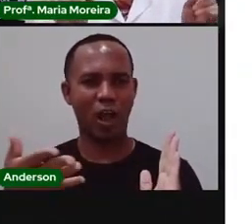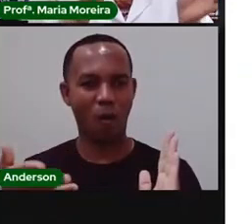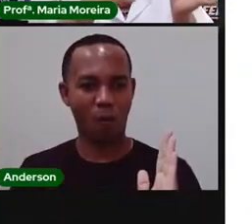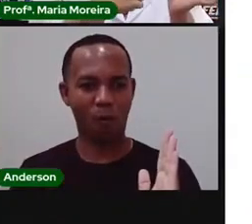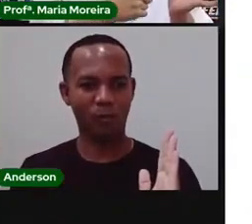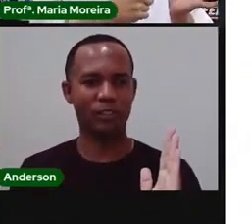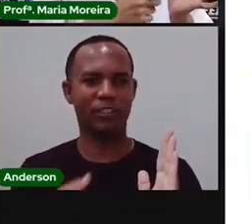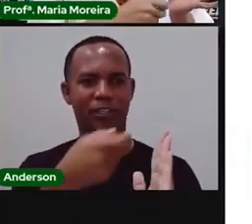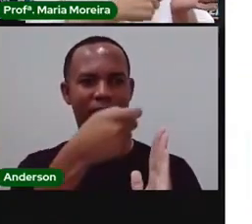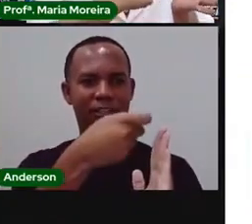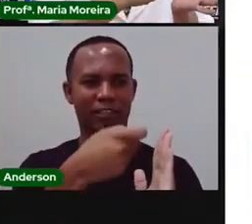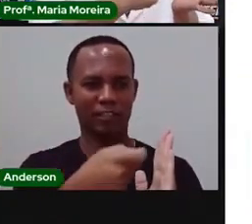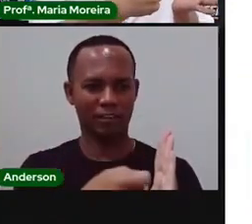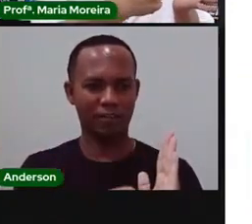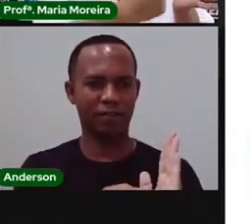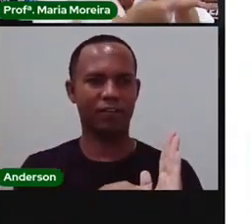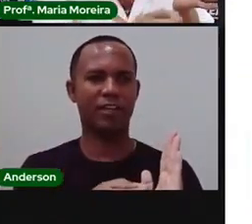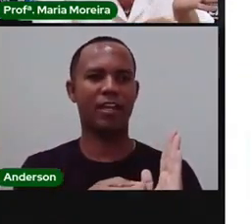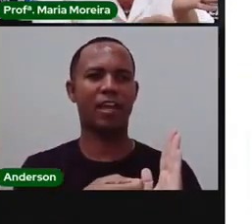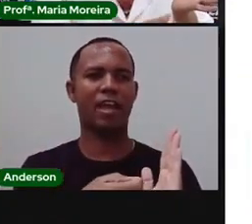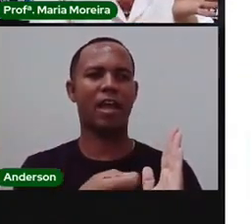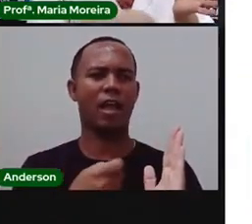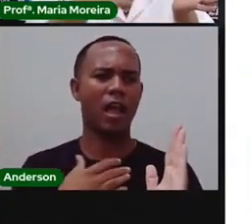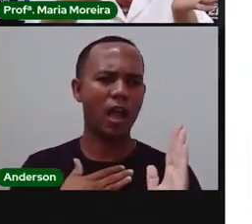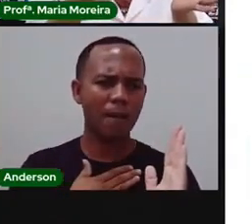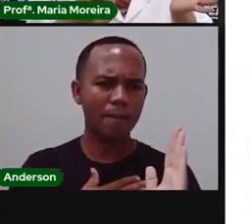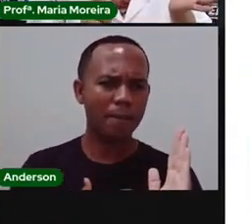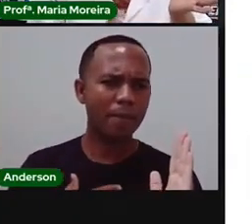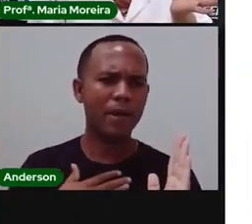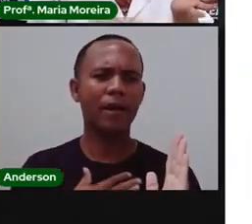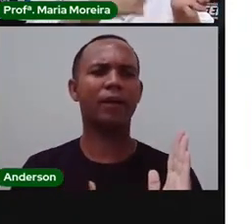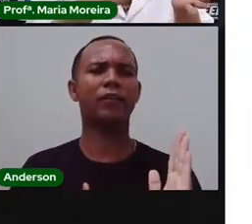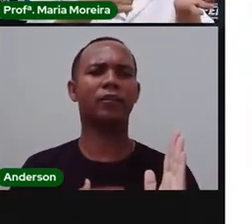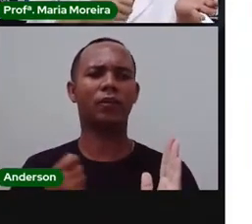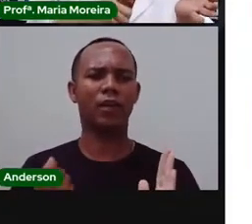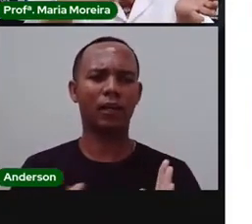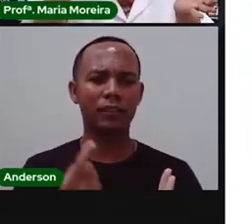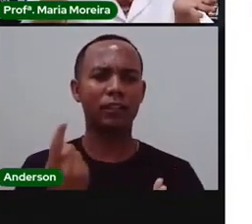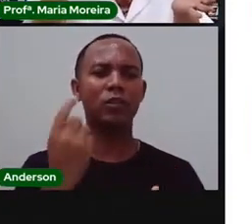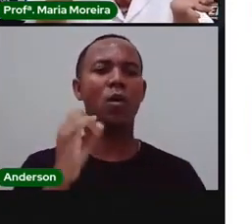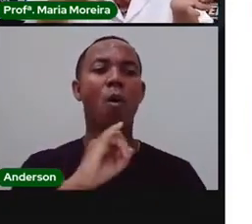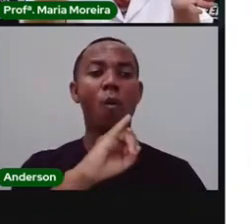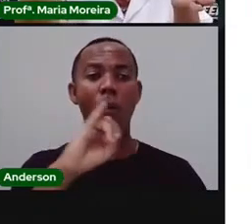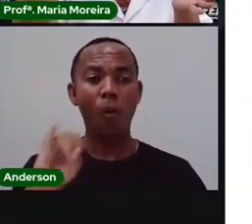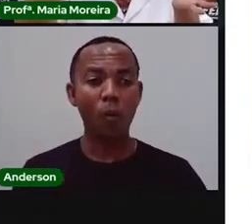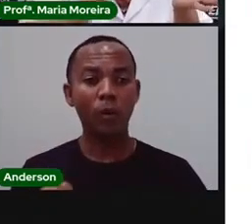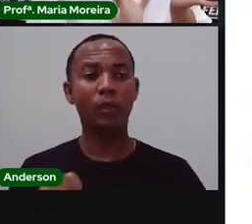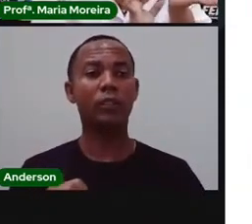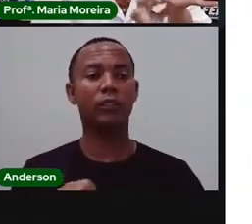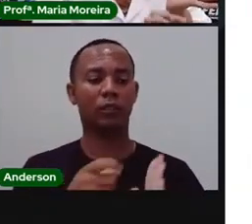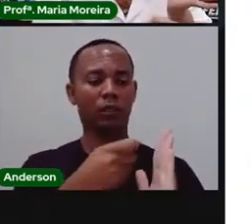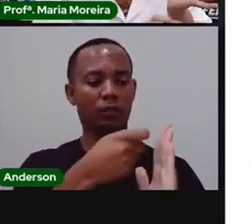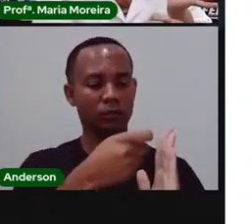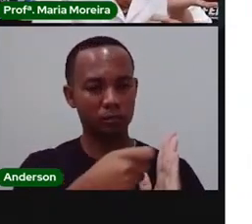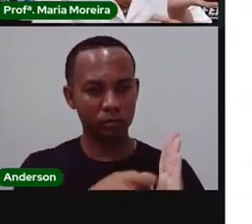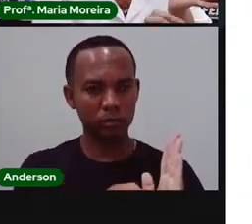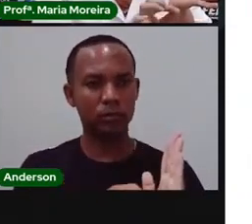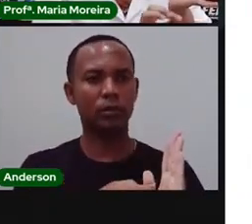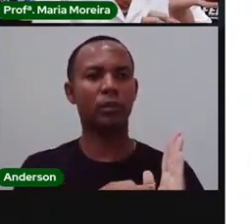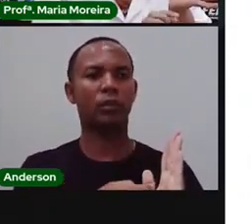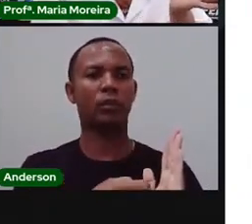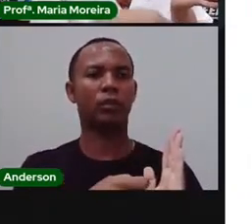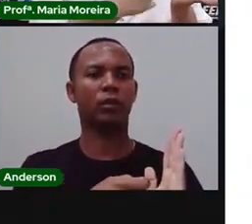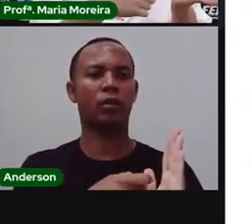14 de abril de 2021. Iria escrever. Querido Anderson, iria colocar. Oi, Anderson. Já coloquei em cima. Será que eu preciso colocar